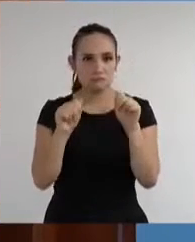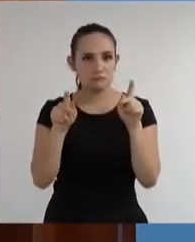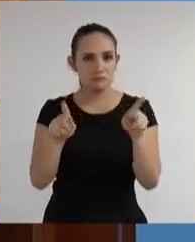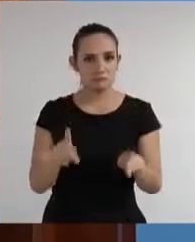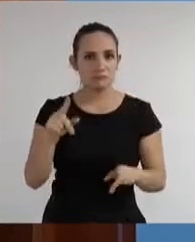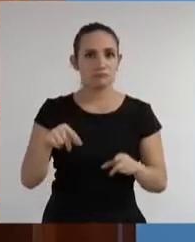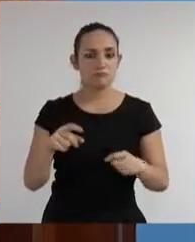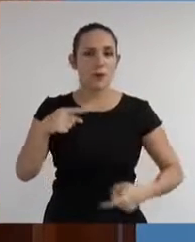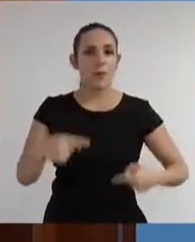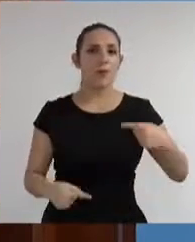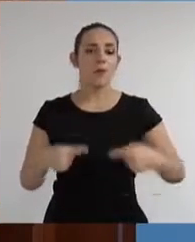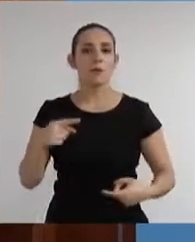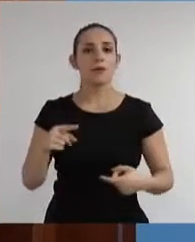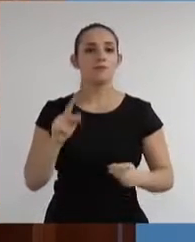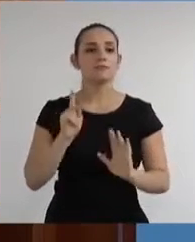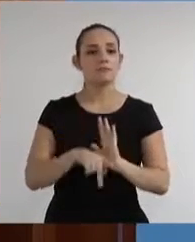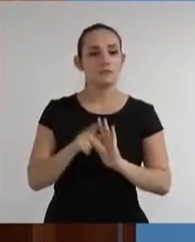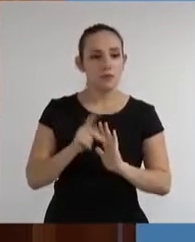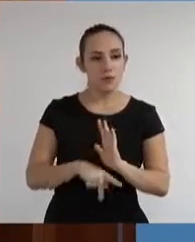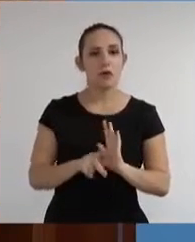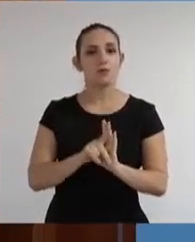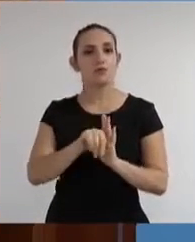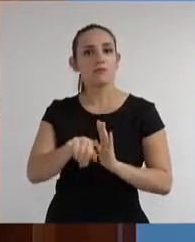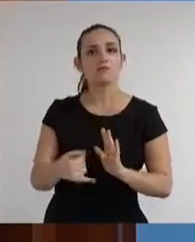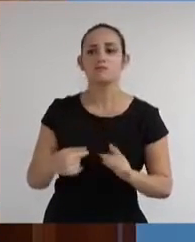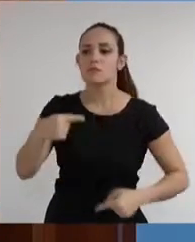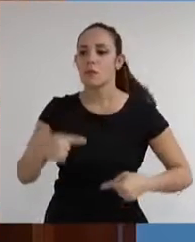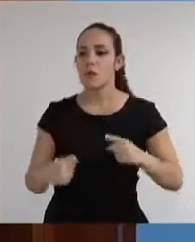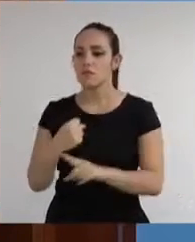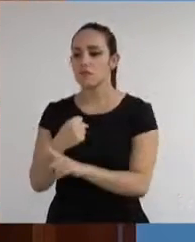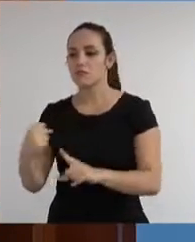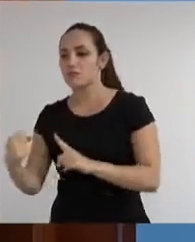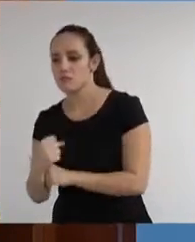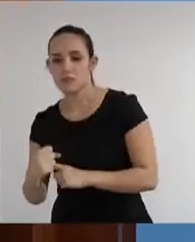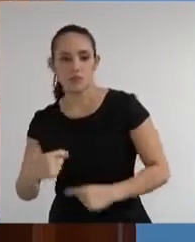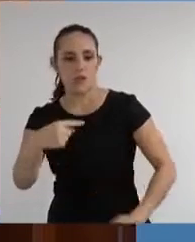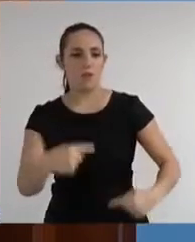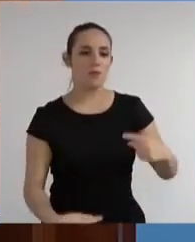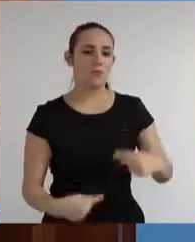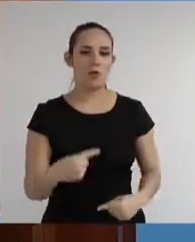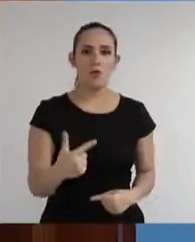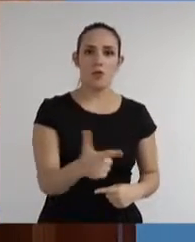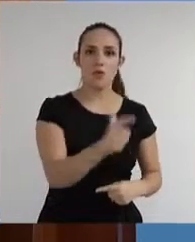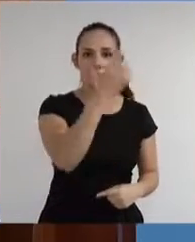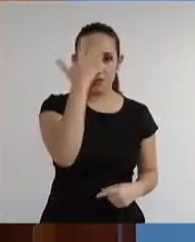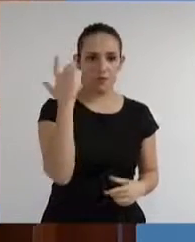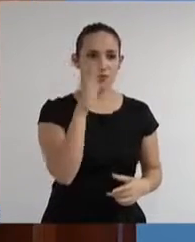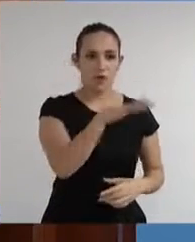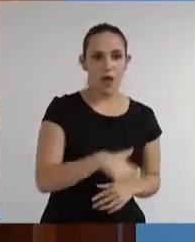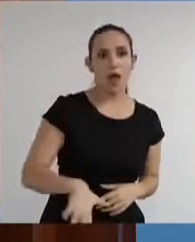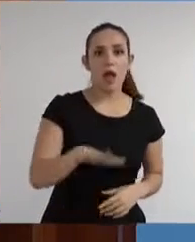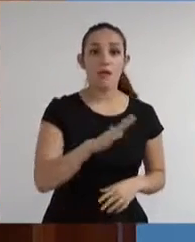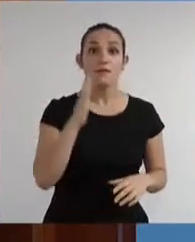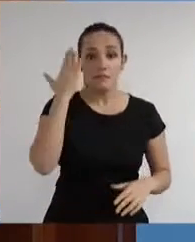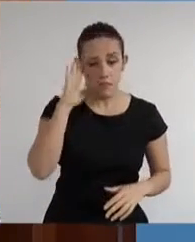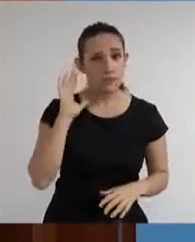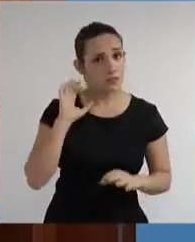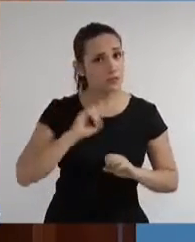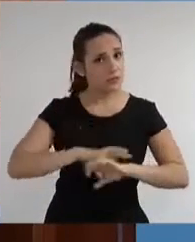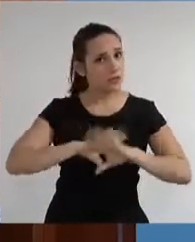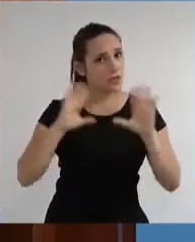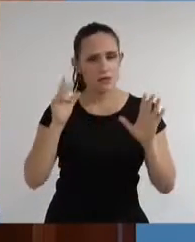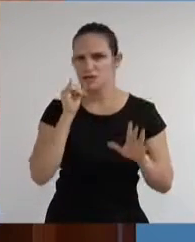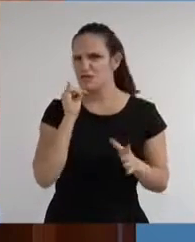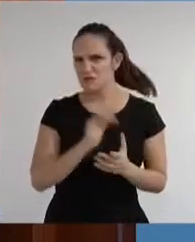plano diretor de Campo Grande, discutindo com a sociedade, discutindo com pessoas da área que entendem,